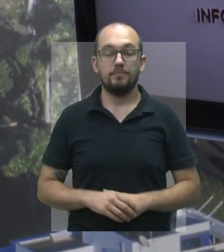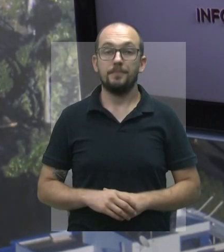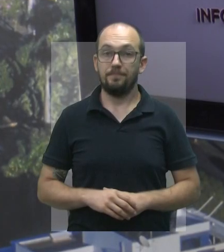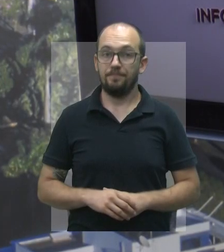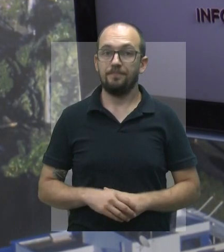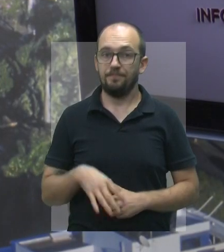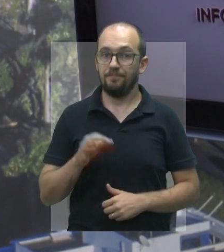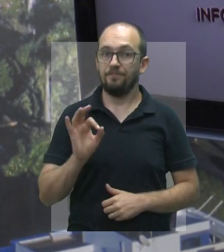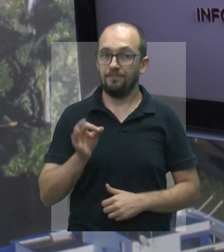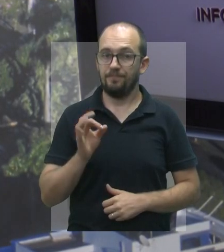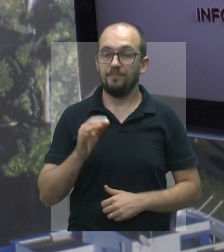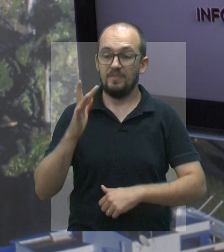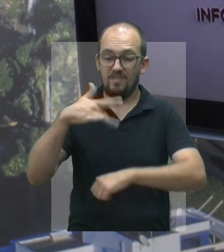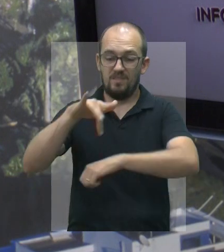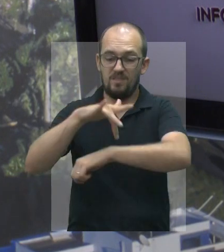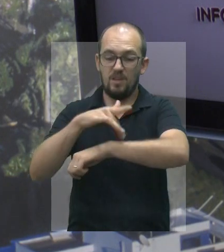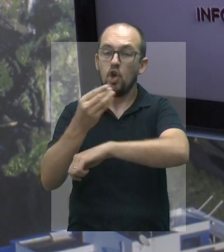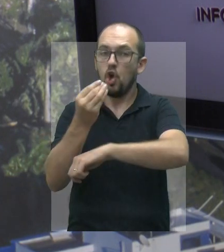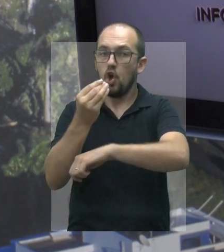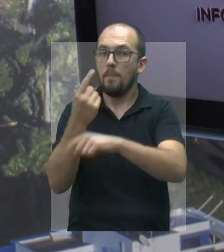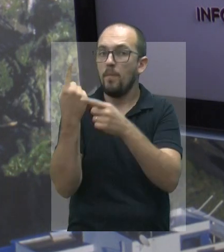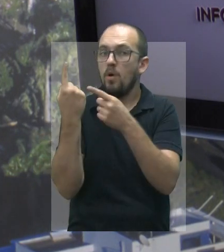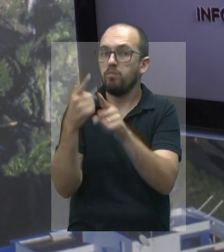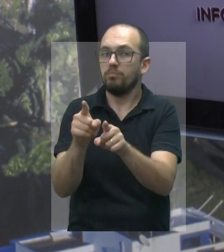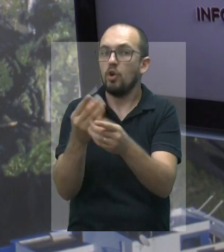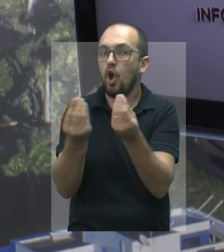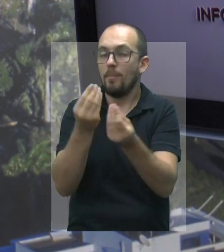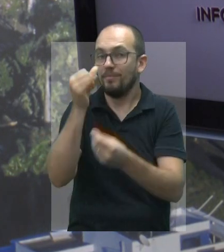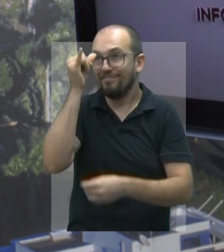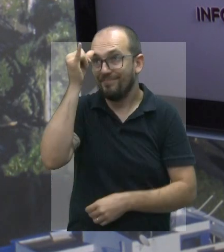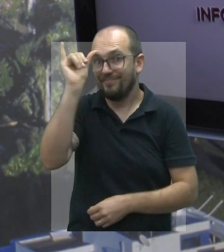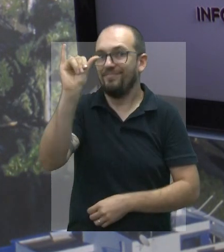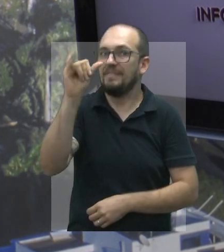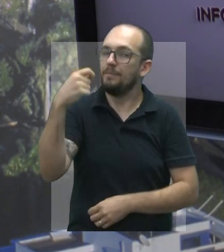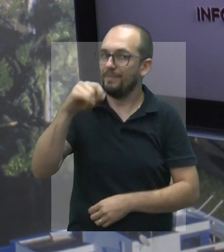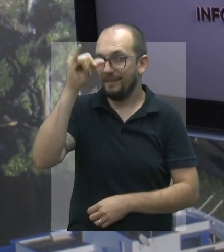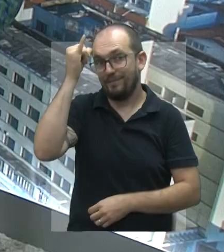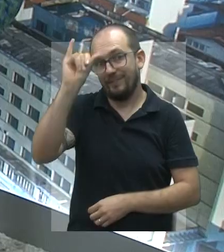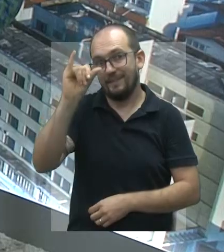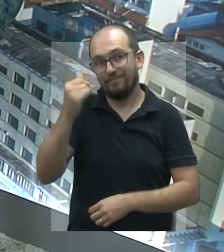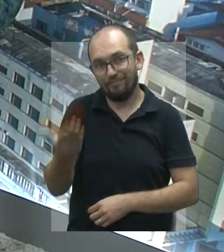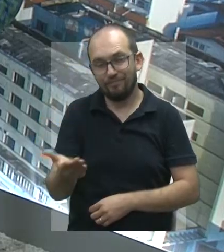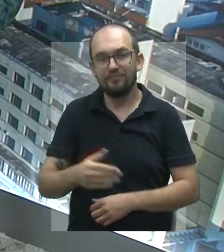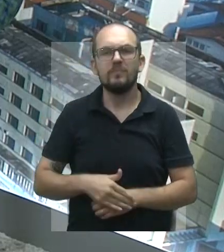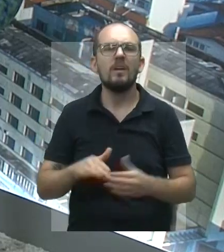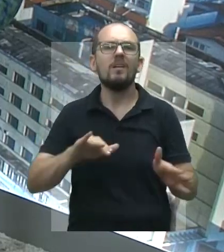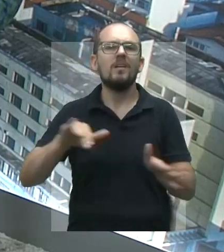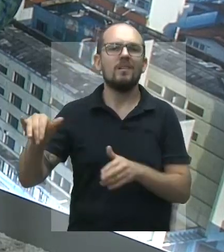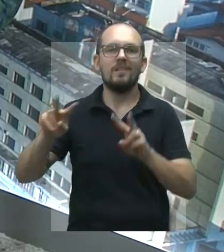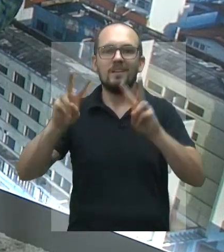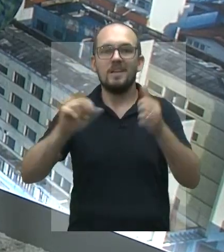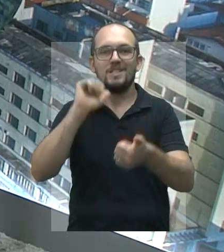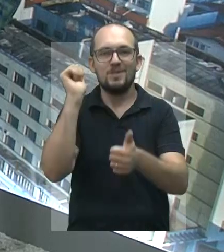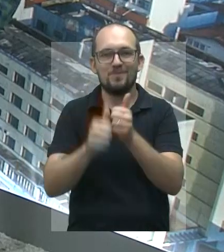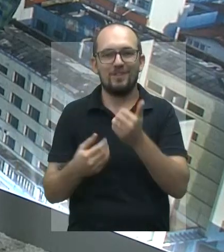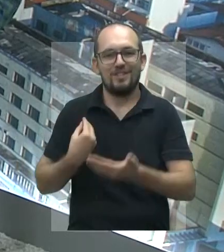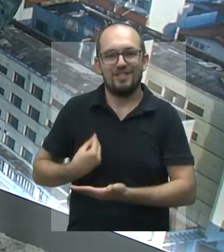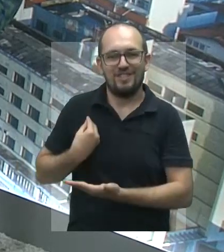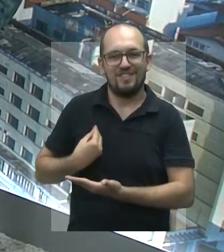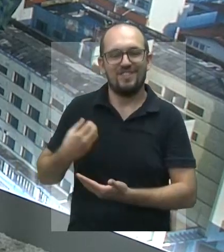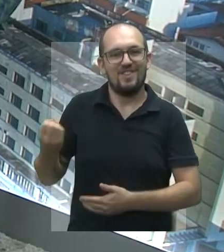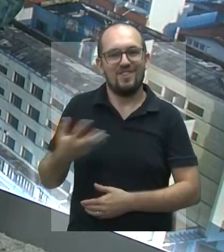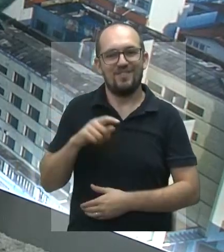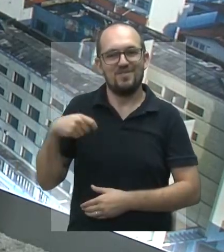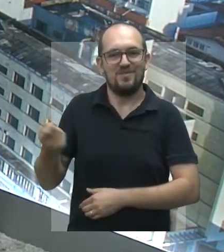E a dengue só tem uma única forma de combater, é a prevenção, não tem outro jeito. Vamos falar de esporte agora. Estou recebendo aqui no nosso novo